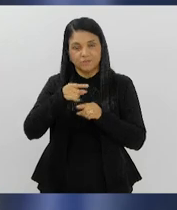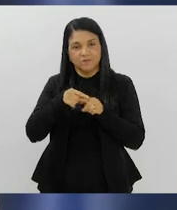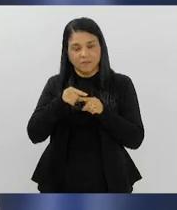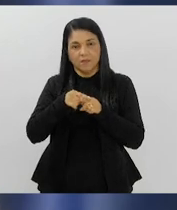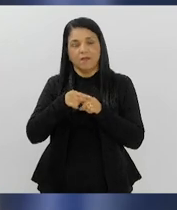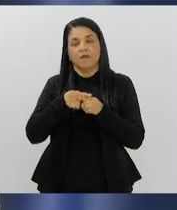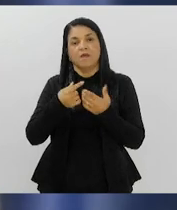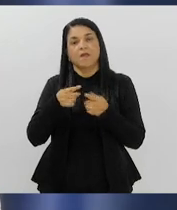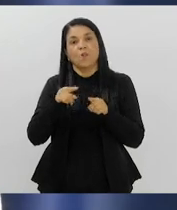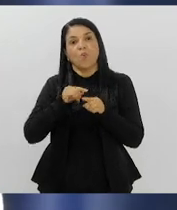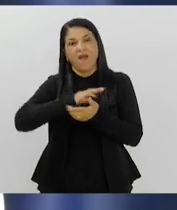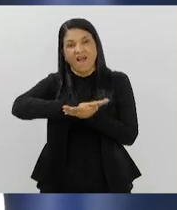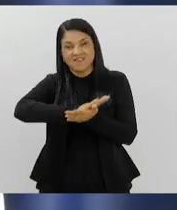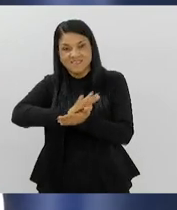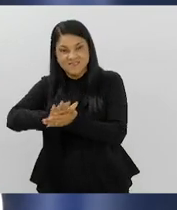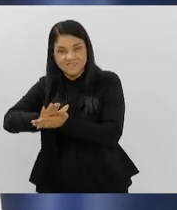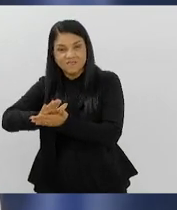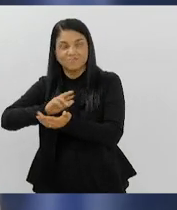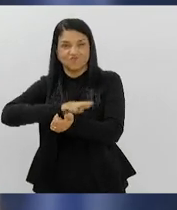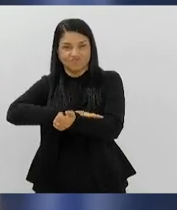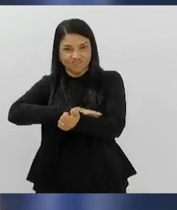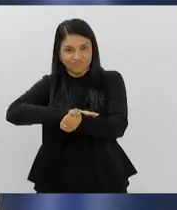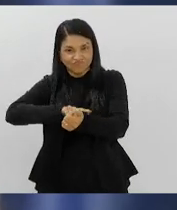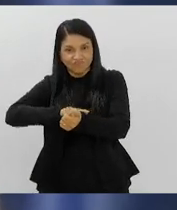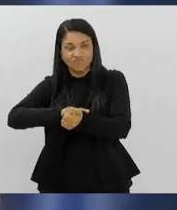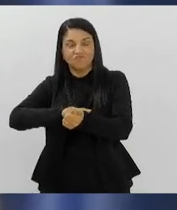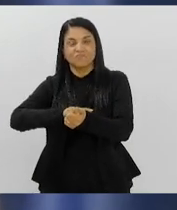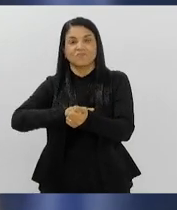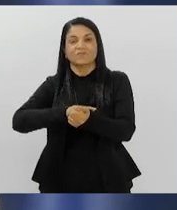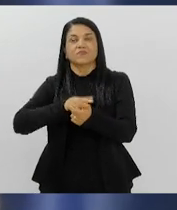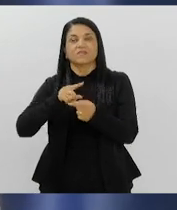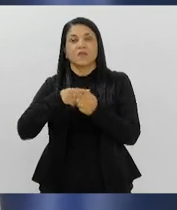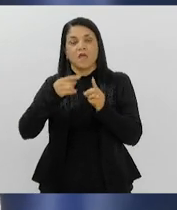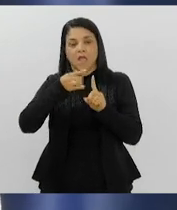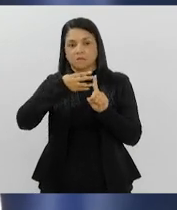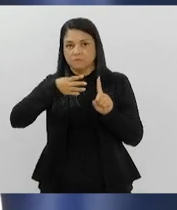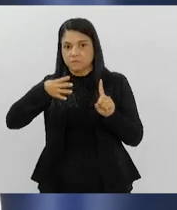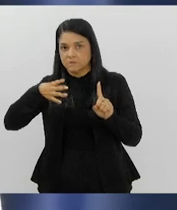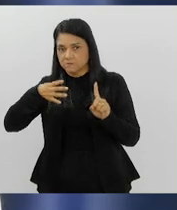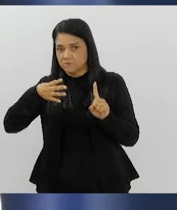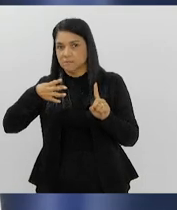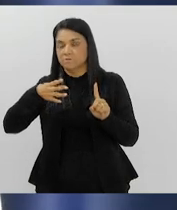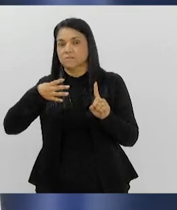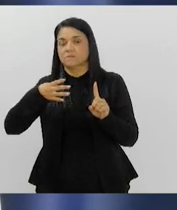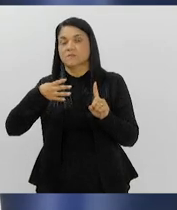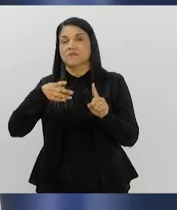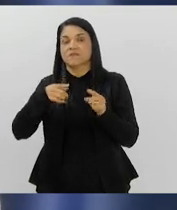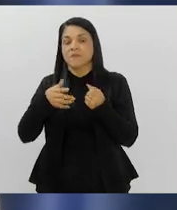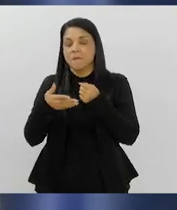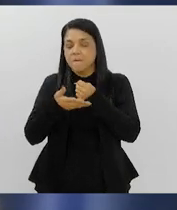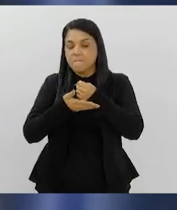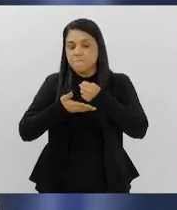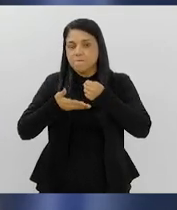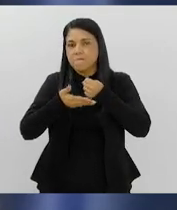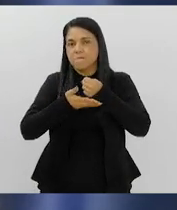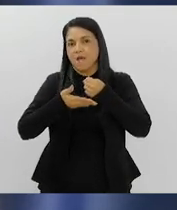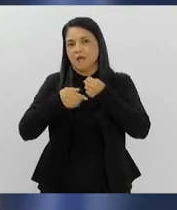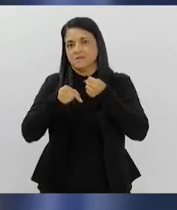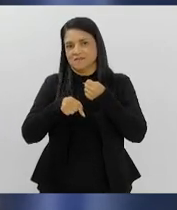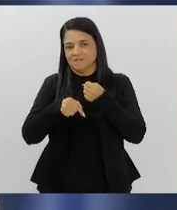ela tem o racismo e a LGBTQIA+, fobia, como pilares da ideologia, em que